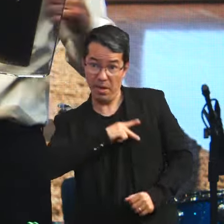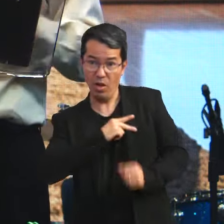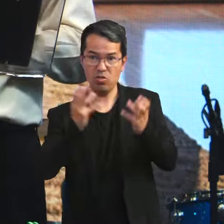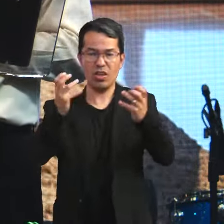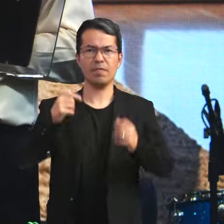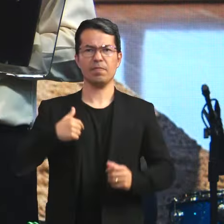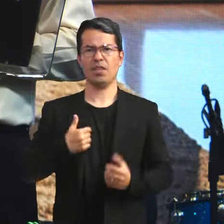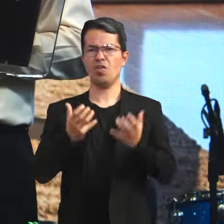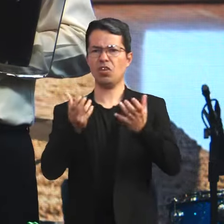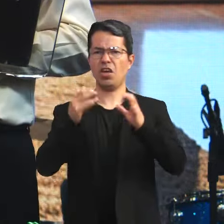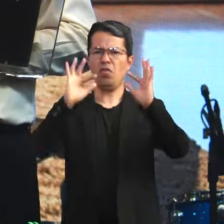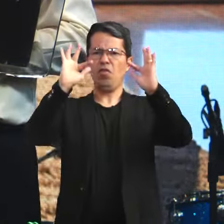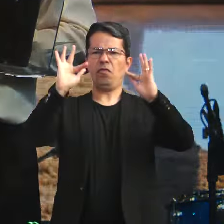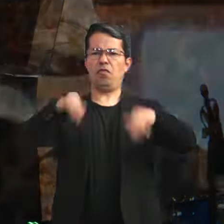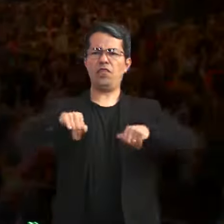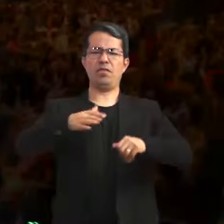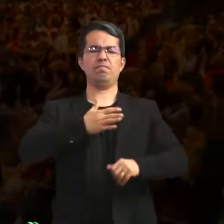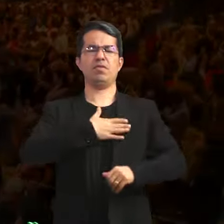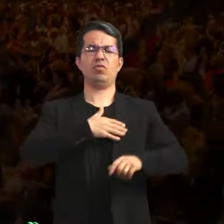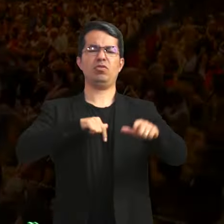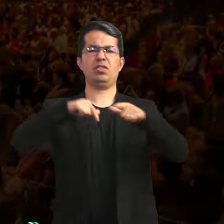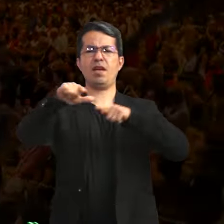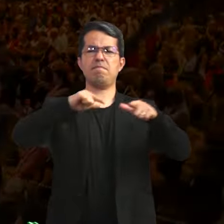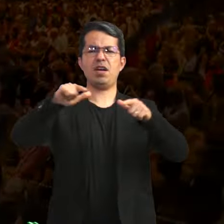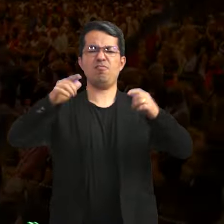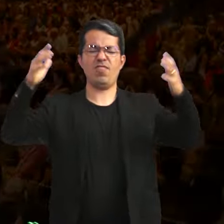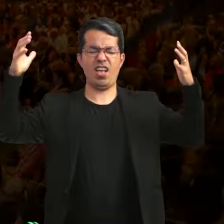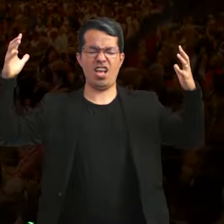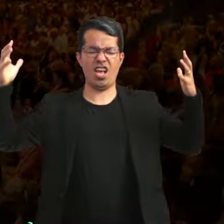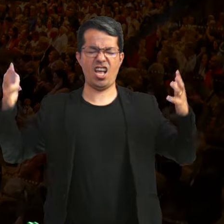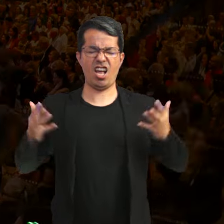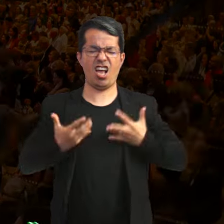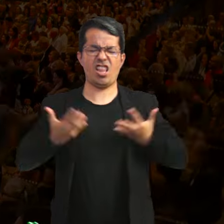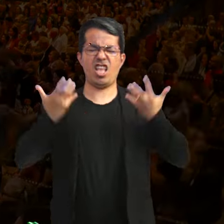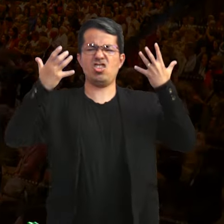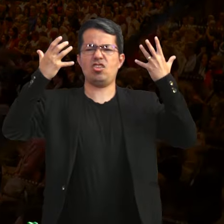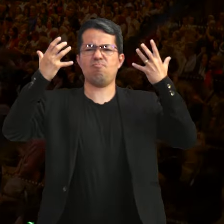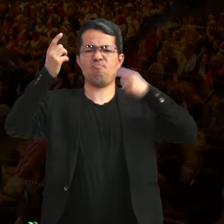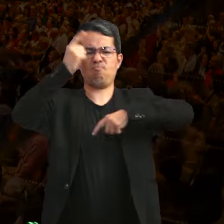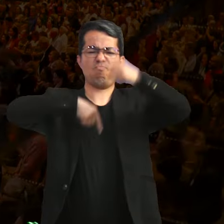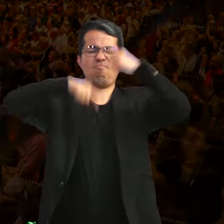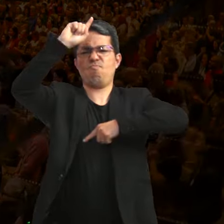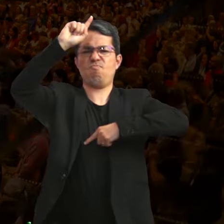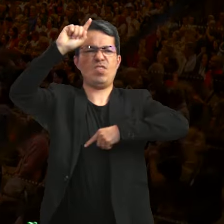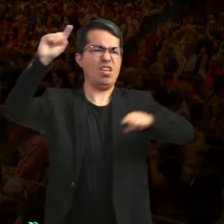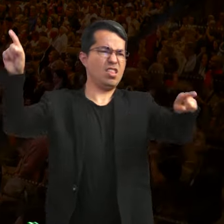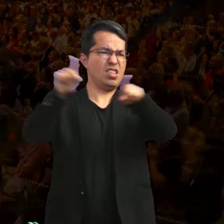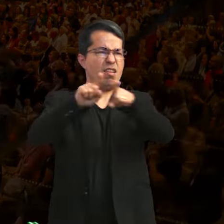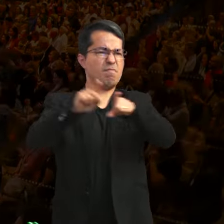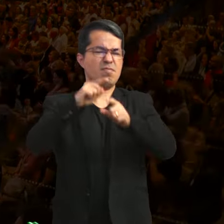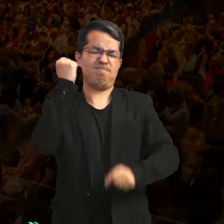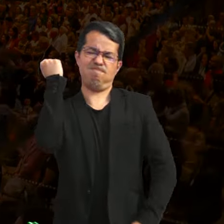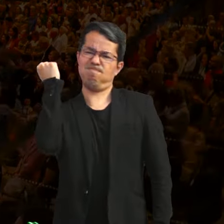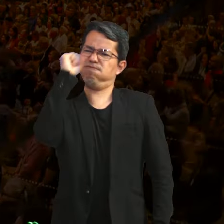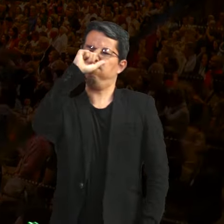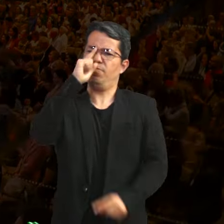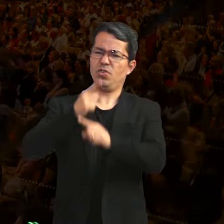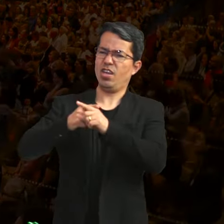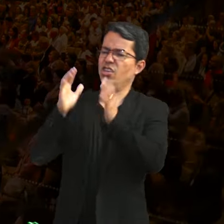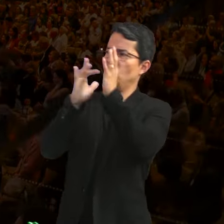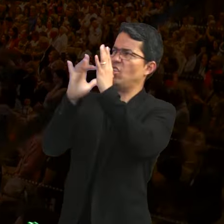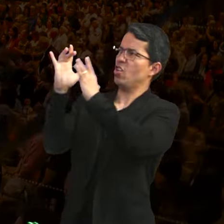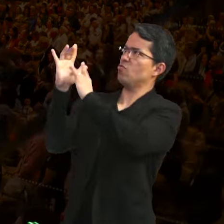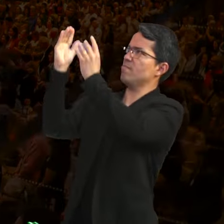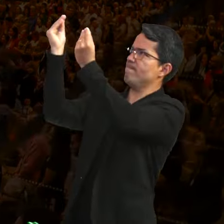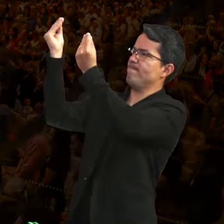goo dianto que cumpra com aleg a minha carreir e mino que re Senor Jes ministrio